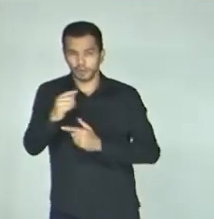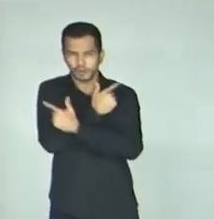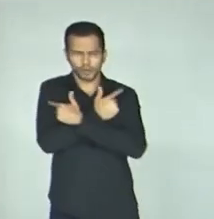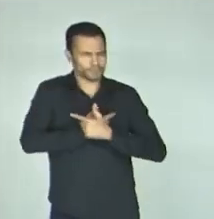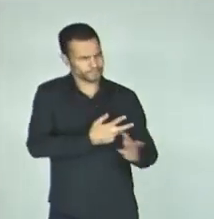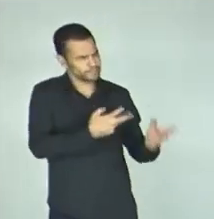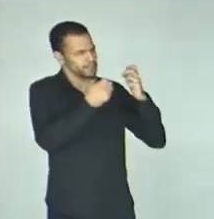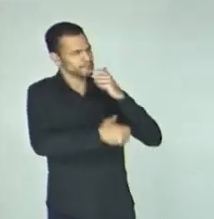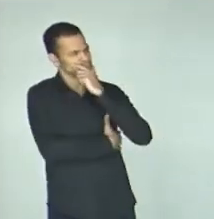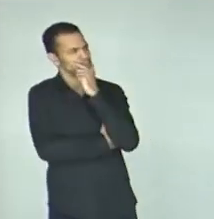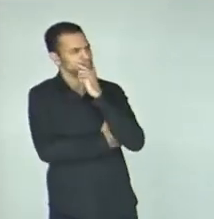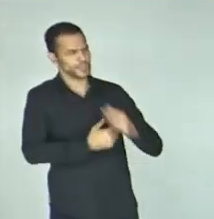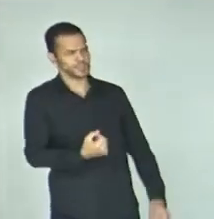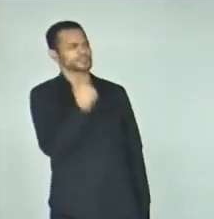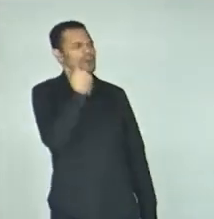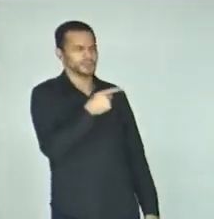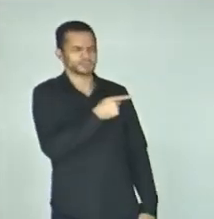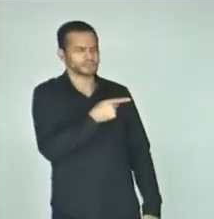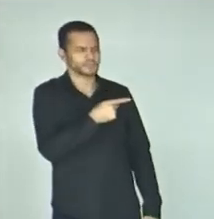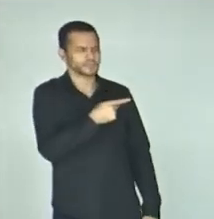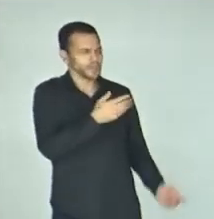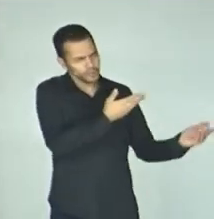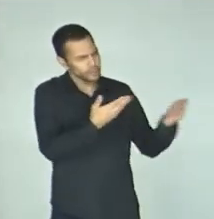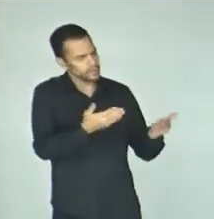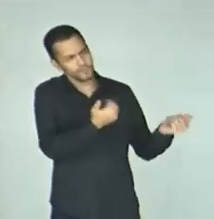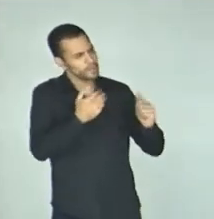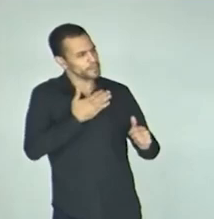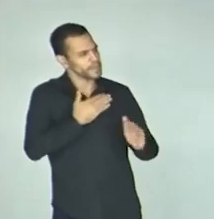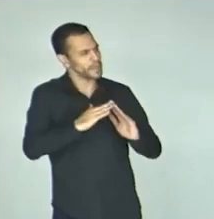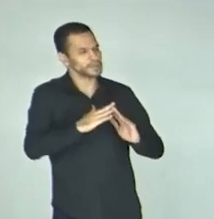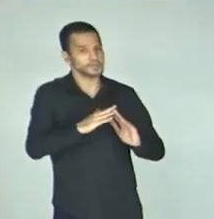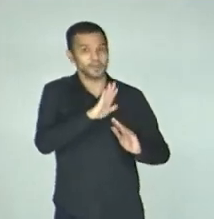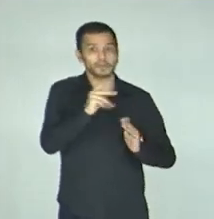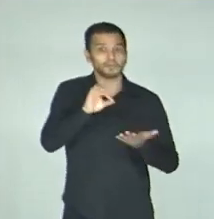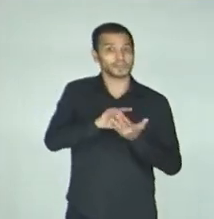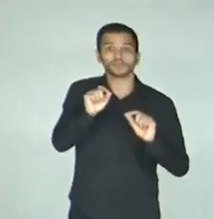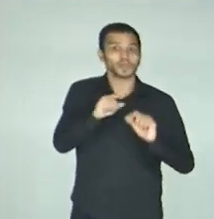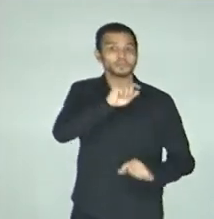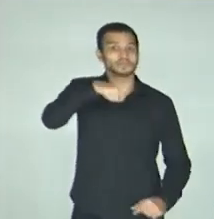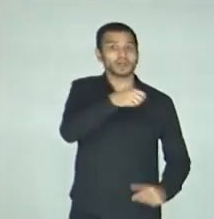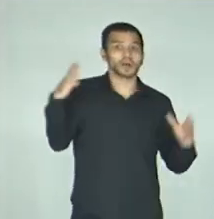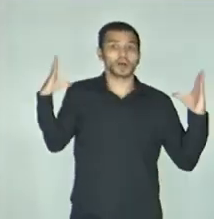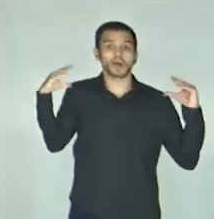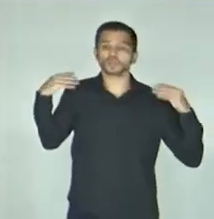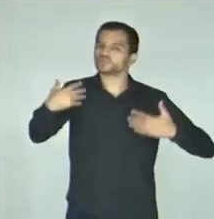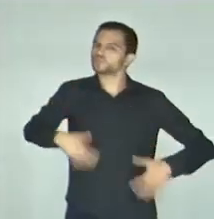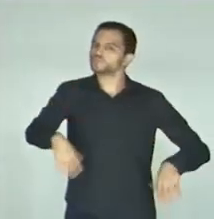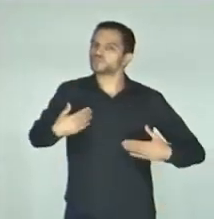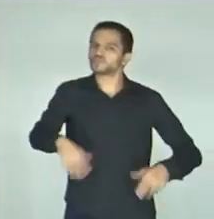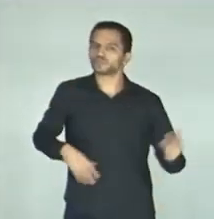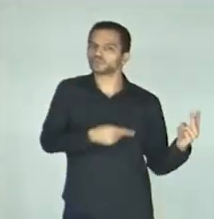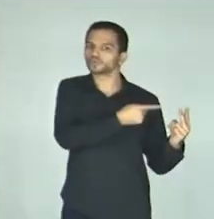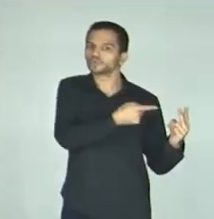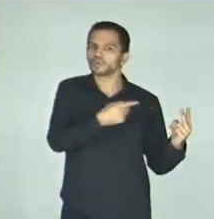ele percebe ali tem alguma coisa diferente e ele convida esse os homens para vir para sua casa na verdade esses dois homens eram anjos E